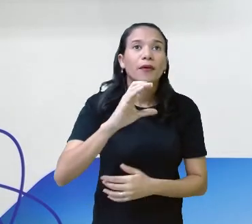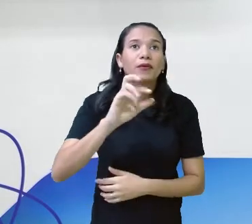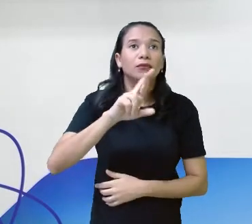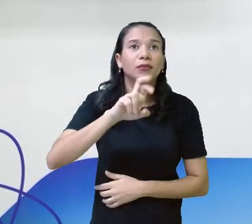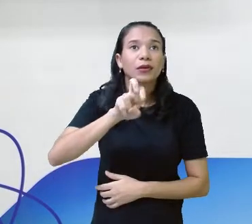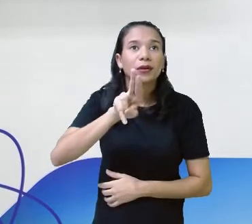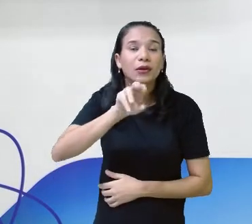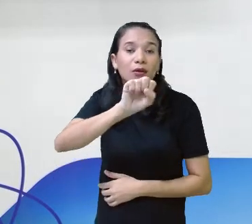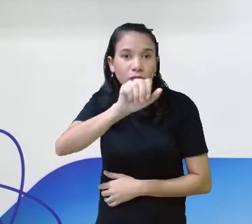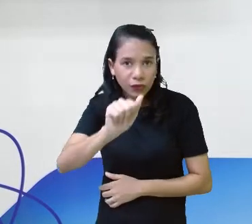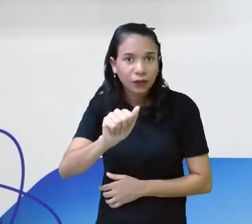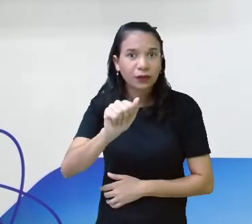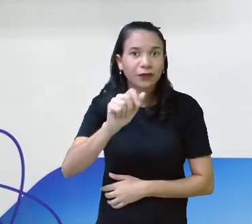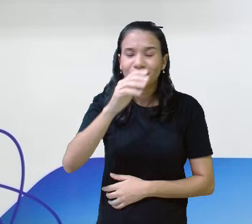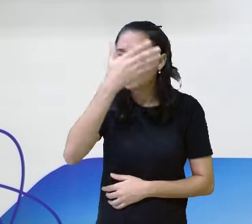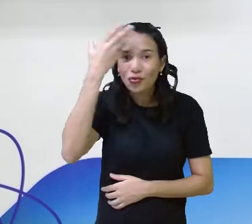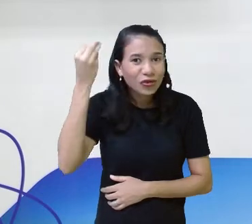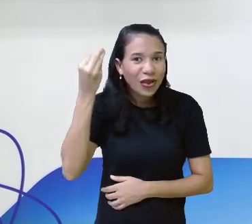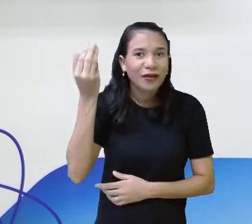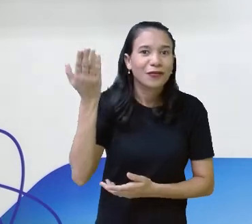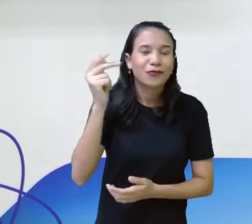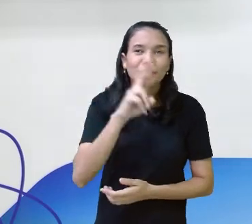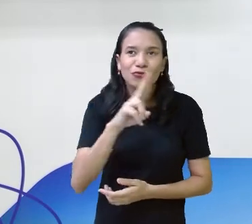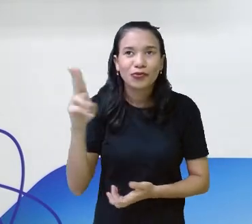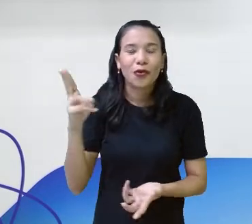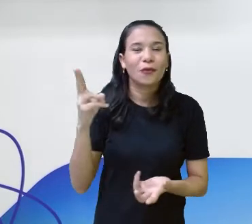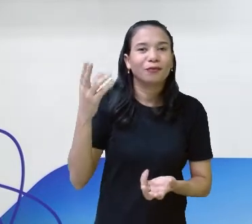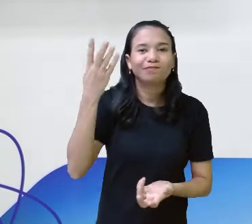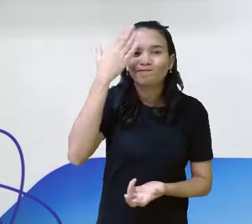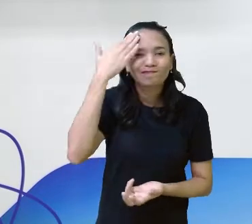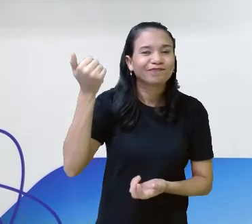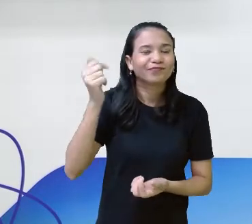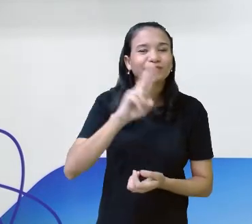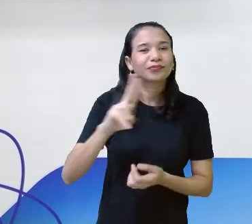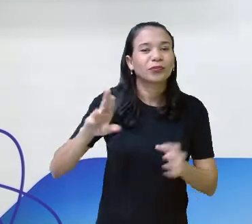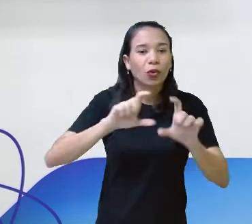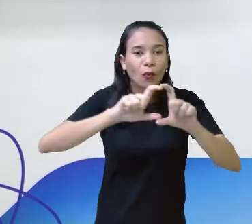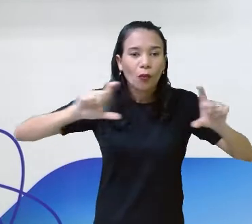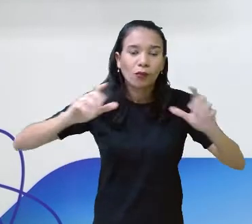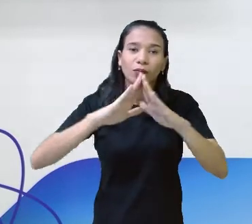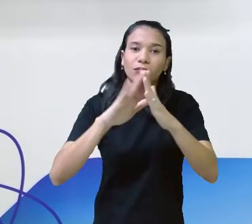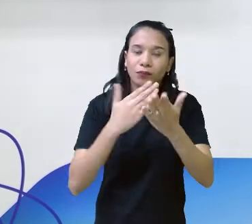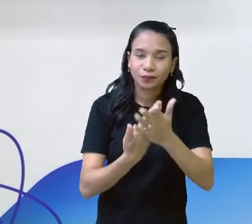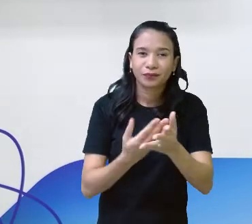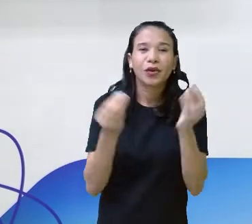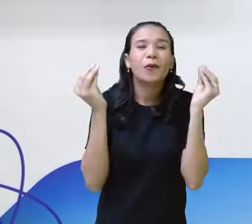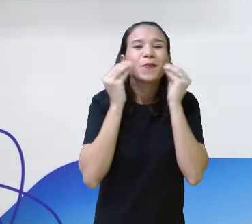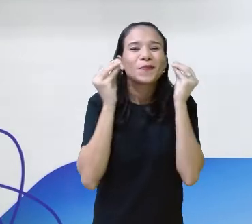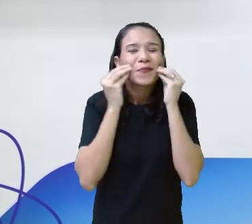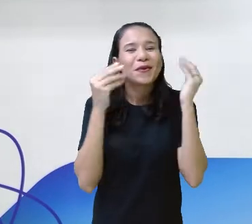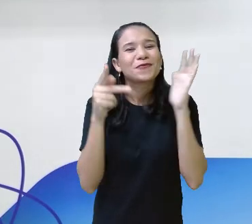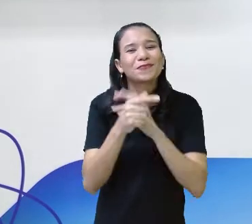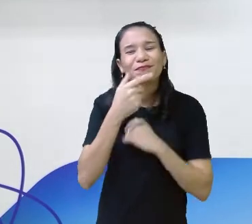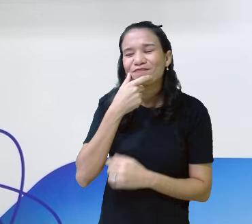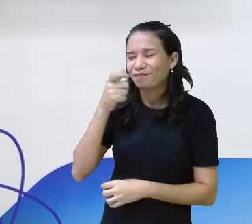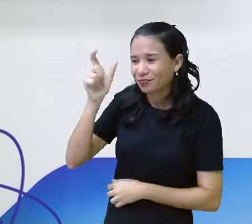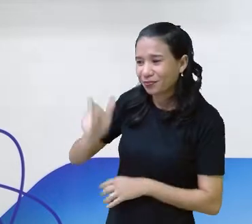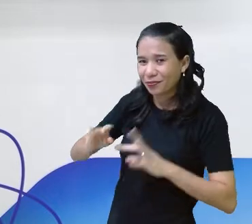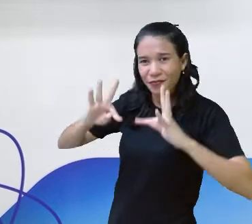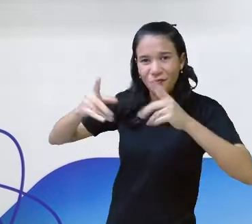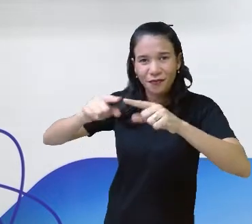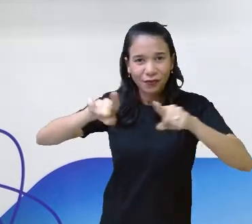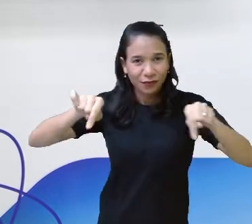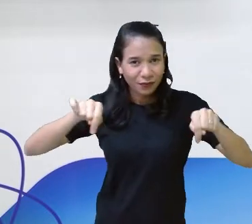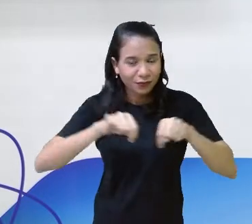da escola, o nome completo da escola, mas a gente se encontrou ontem, ele disse que assiste às aulas, então um beijo aí para Guilherme e todos da turminha